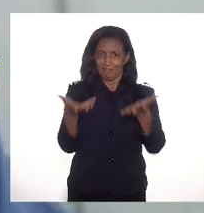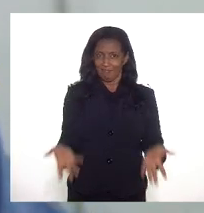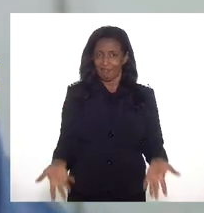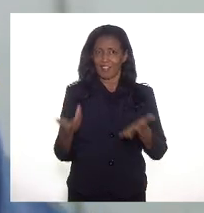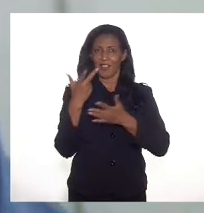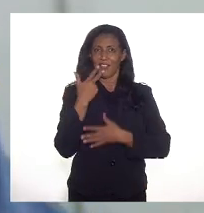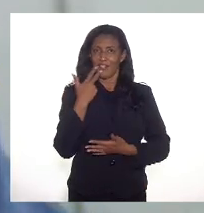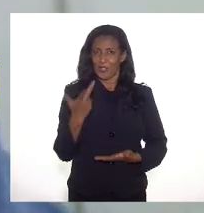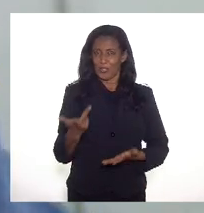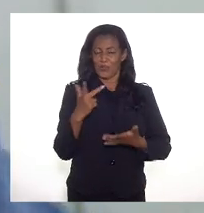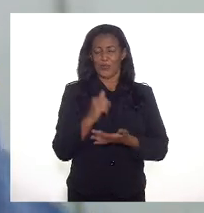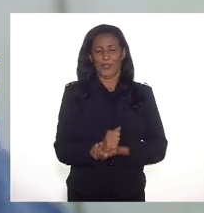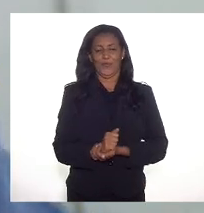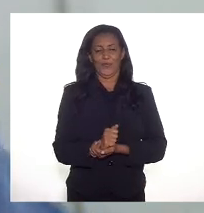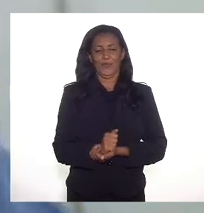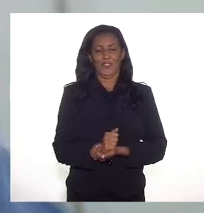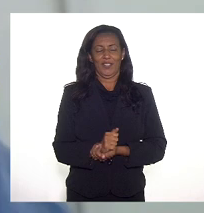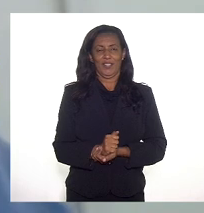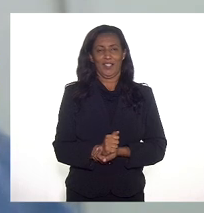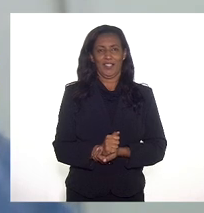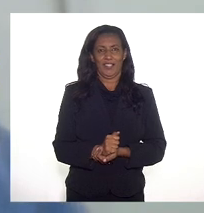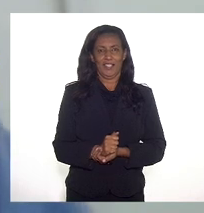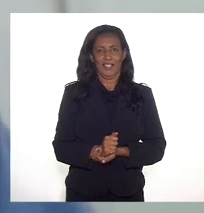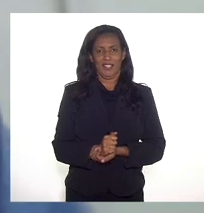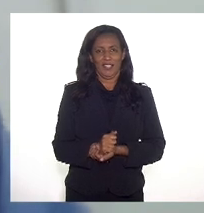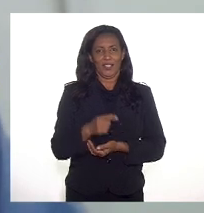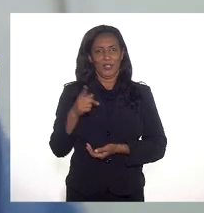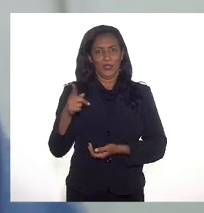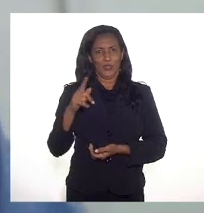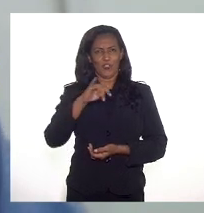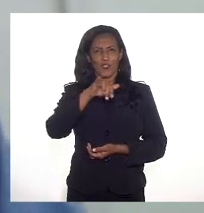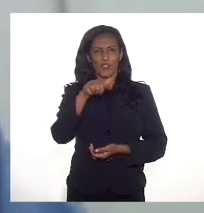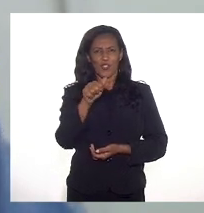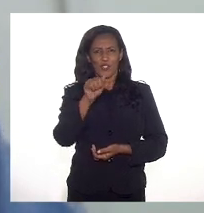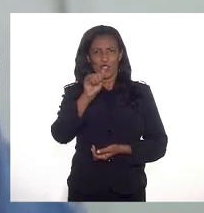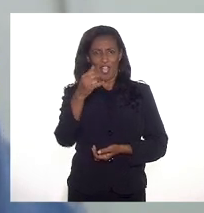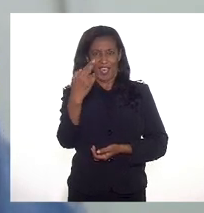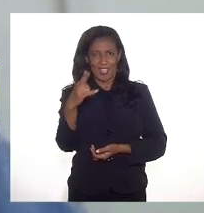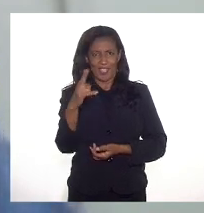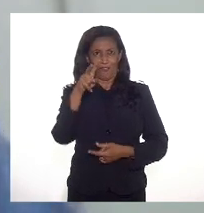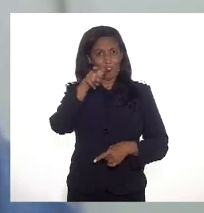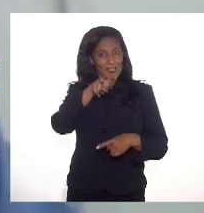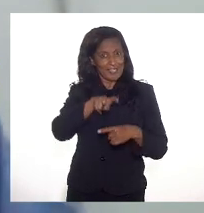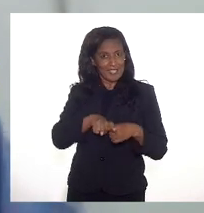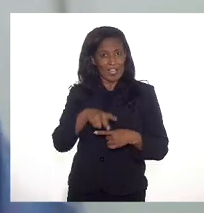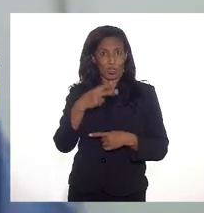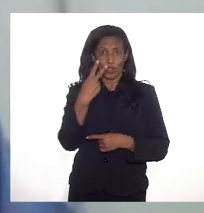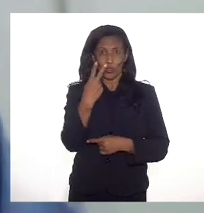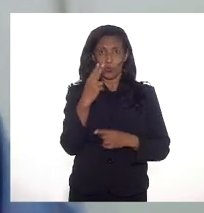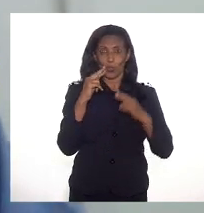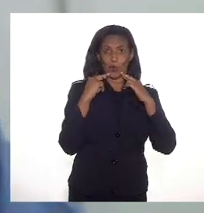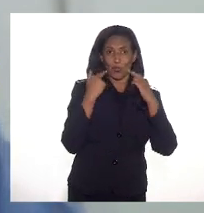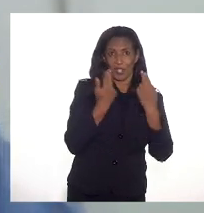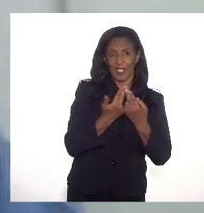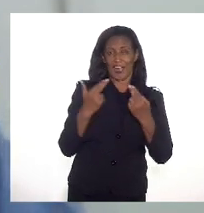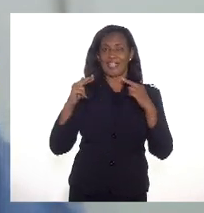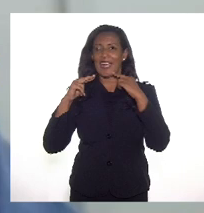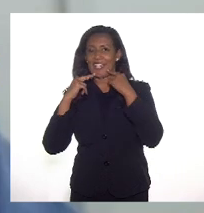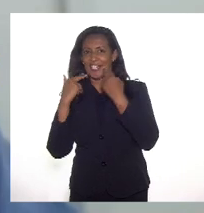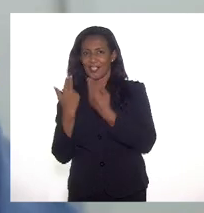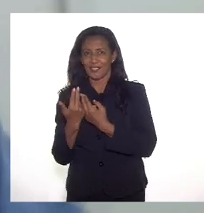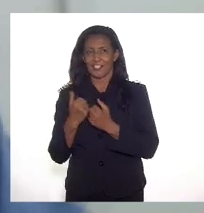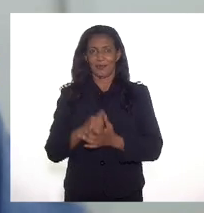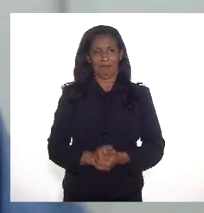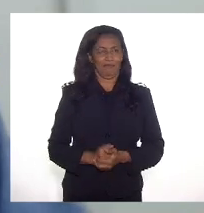que o deputado Jair Bittencourt ficou muito bem na cadeira durante duas sessões, a senhora